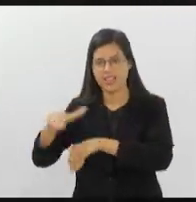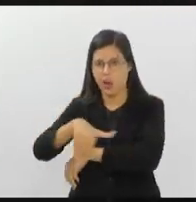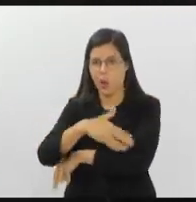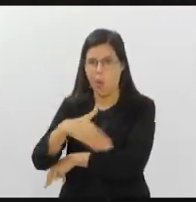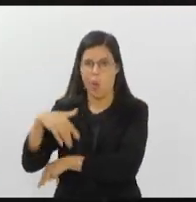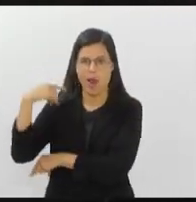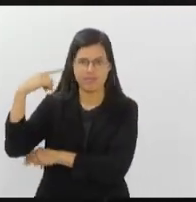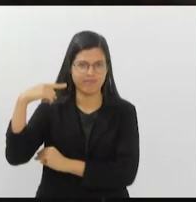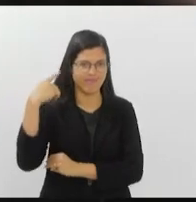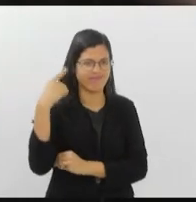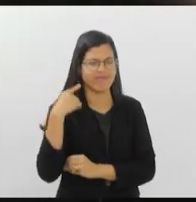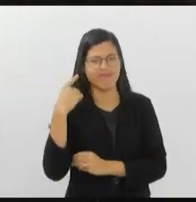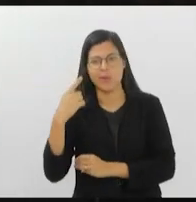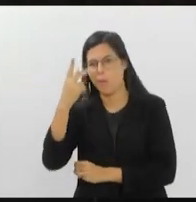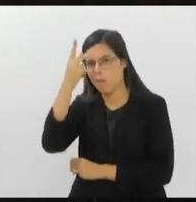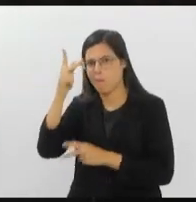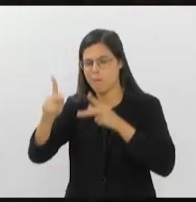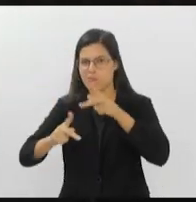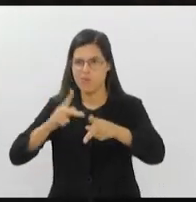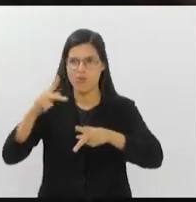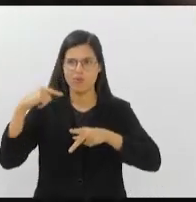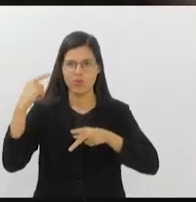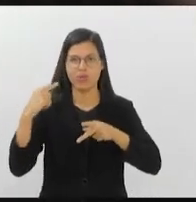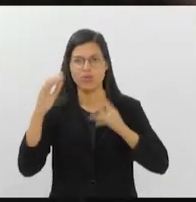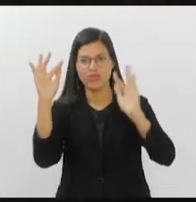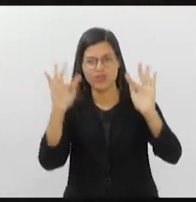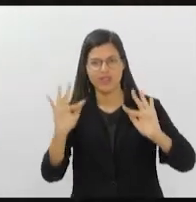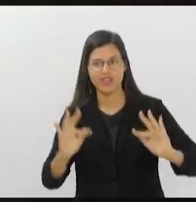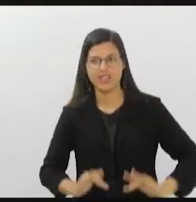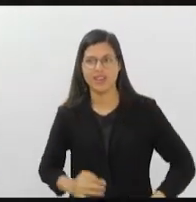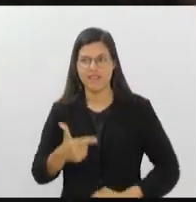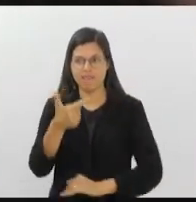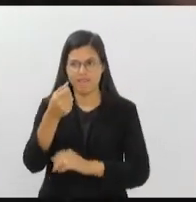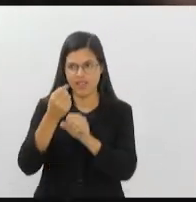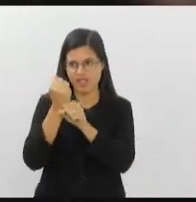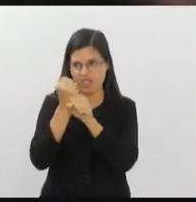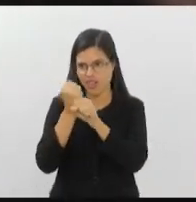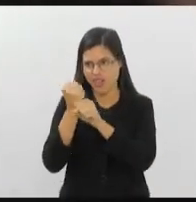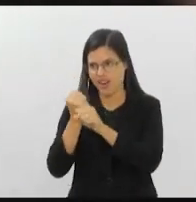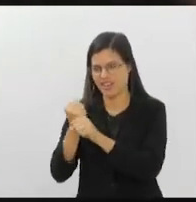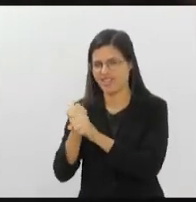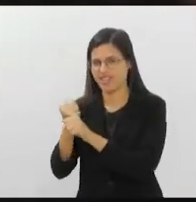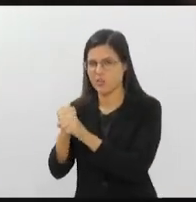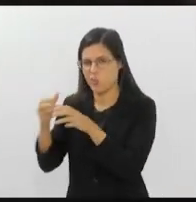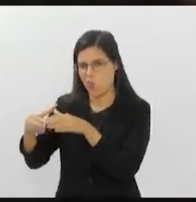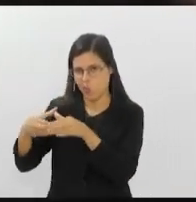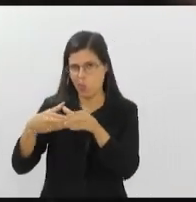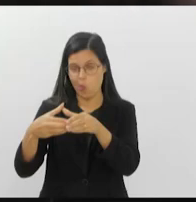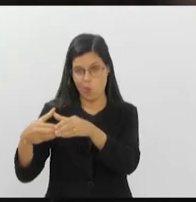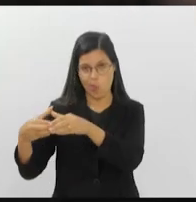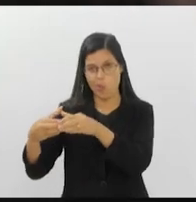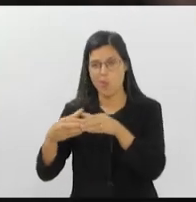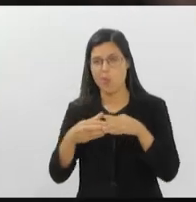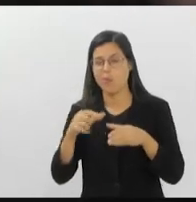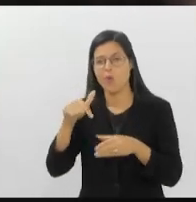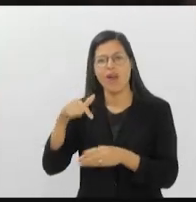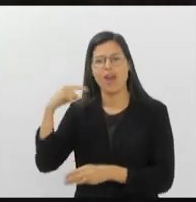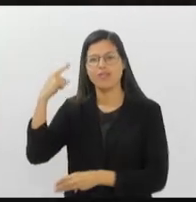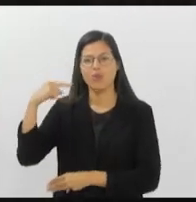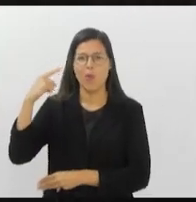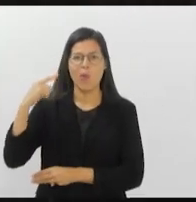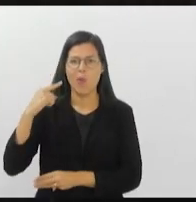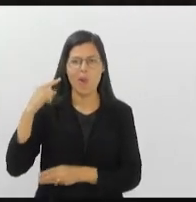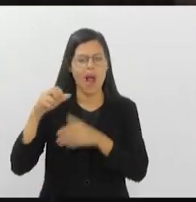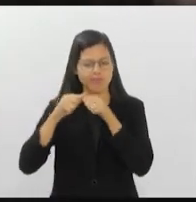povo endoida de felicidade. São 20 anos de loucura suburbana. É a loucura que afeta